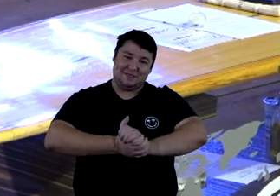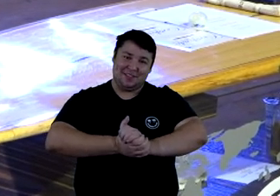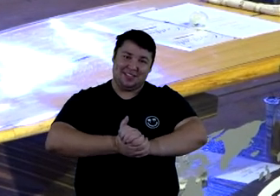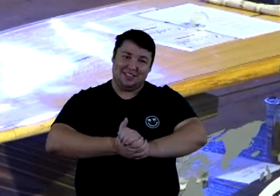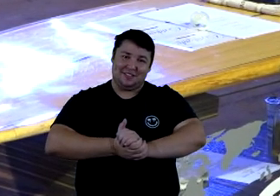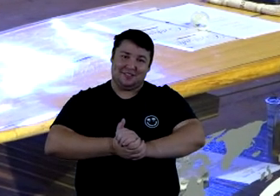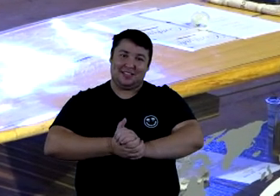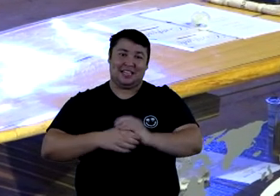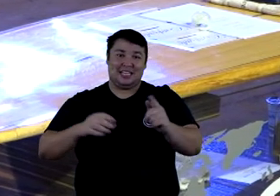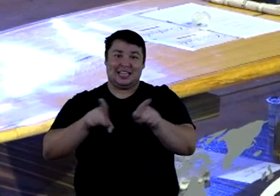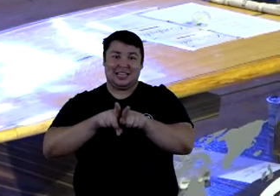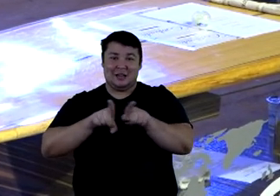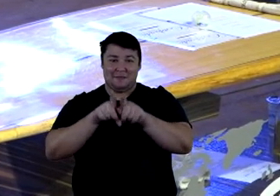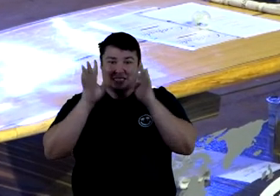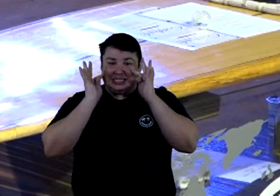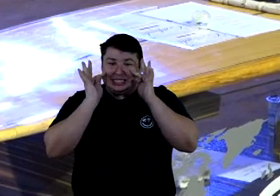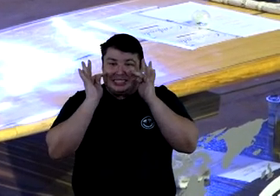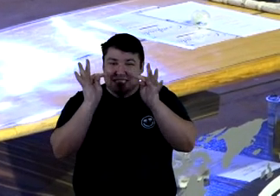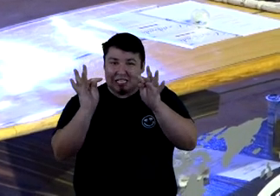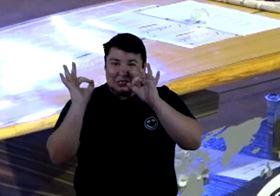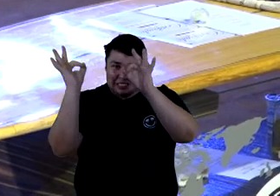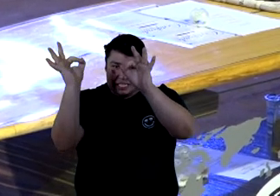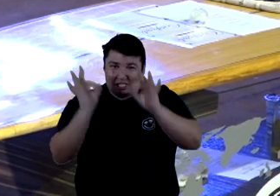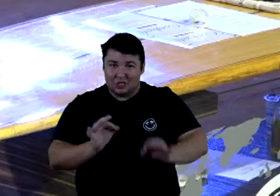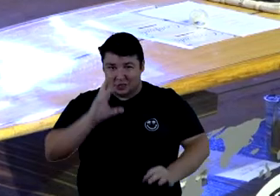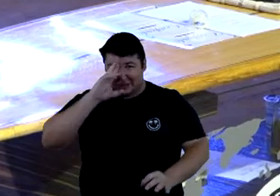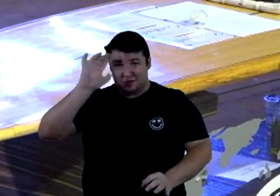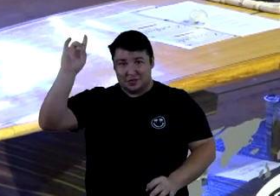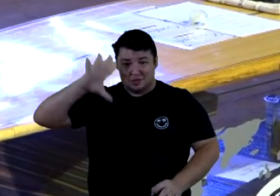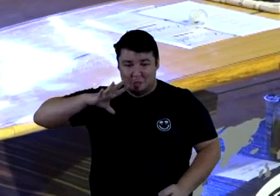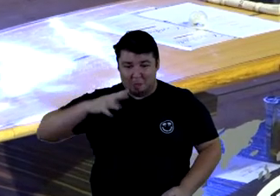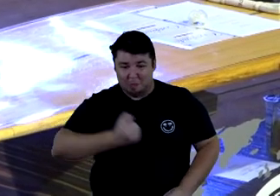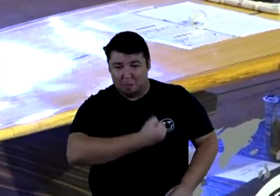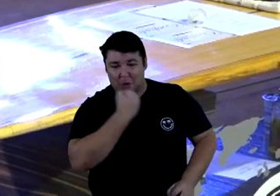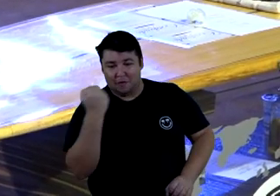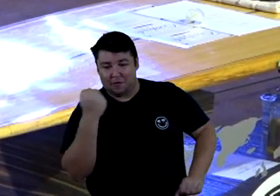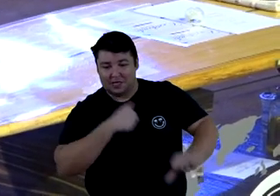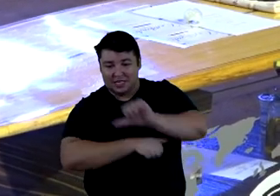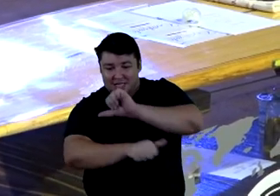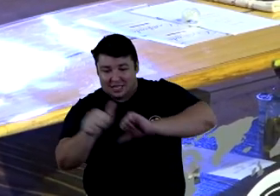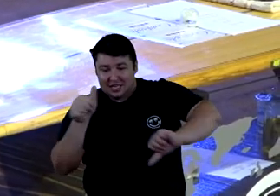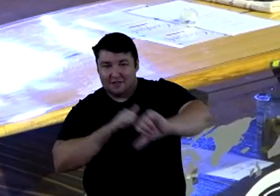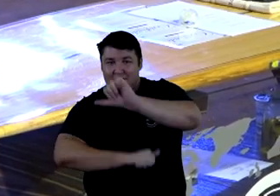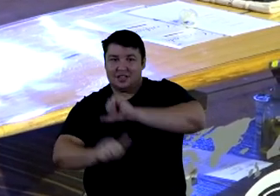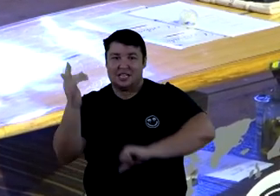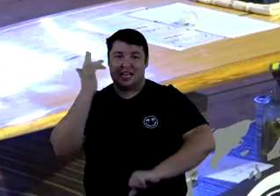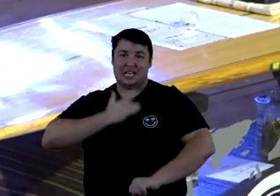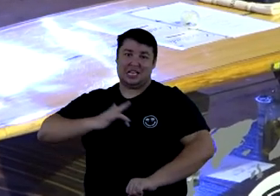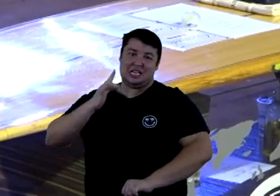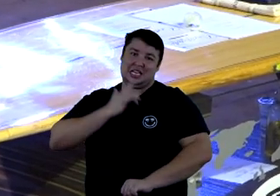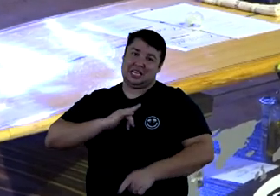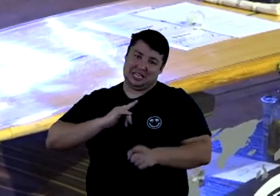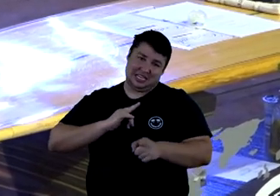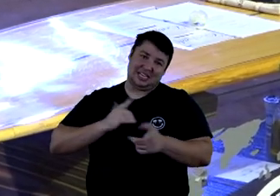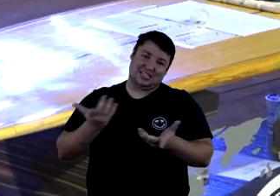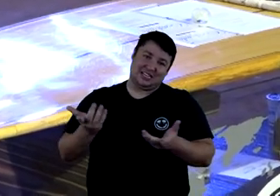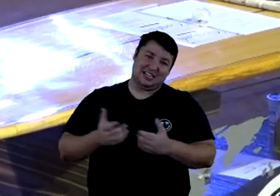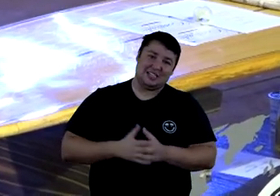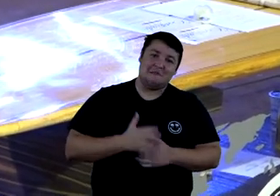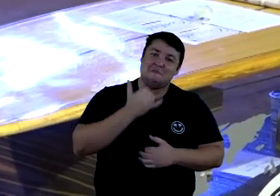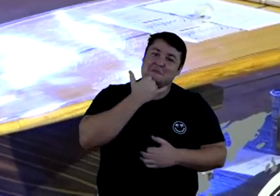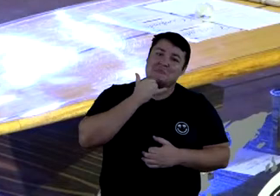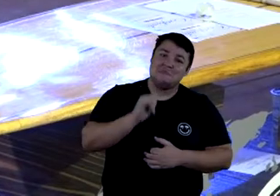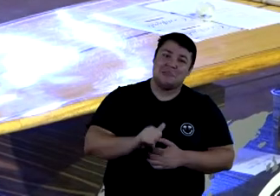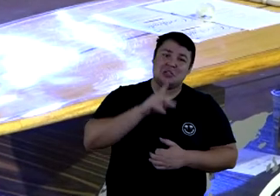como testemunhas, Senhor, de que o Senhor alcançou, e como foi dito aqui, a Tua graça redimiu esse